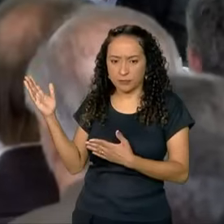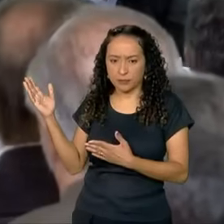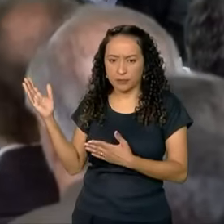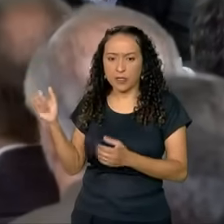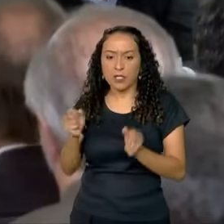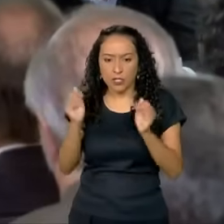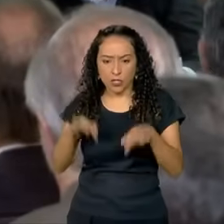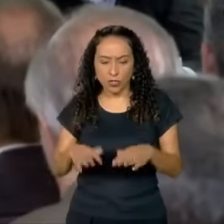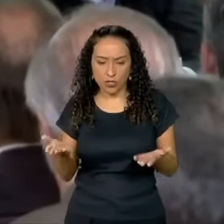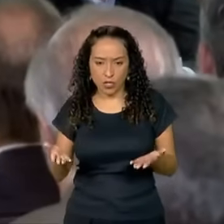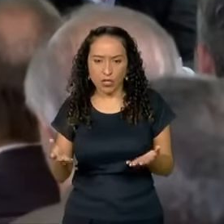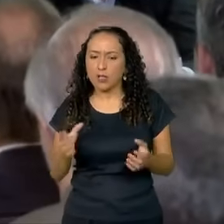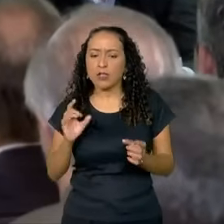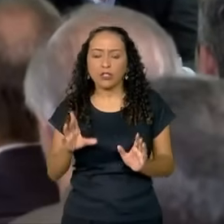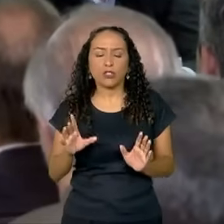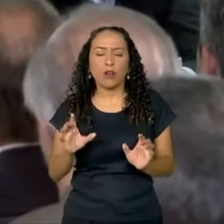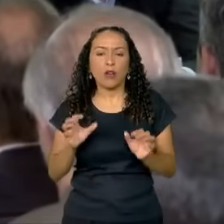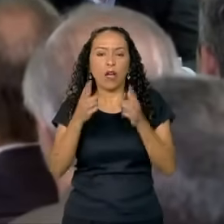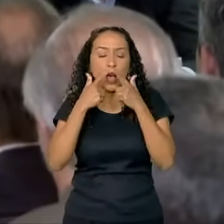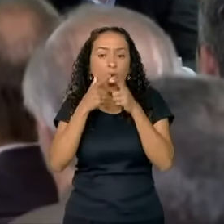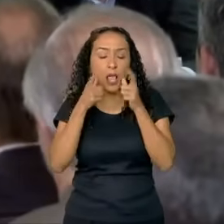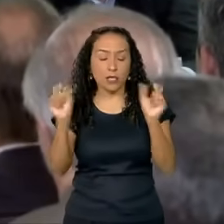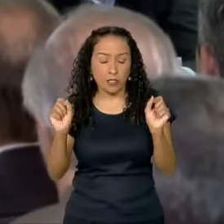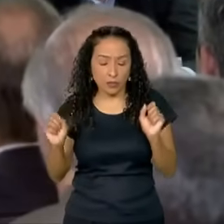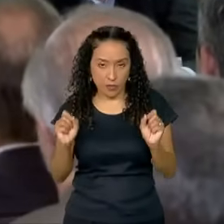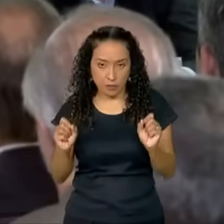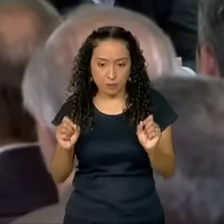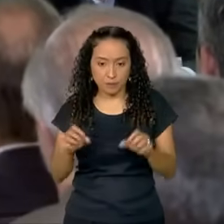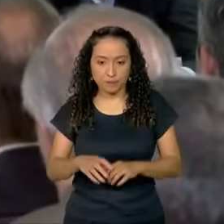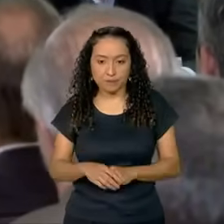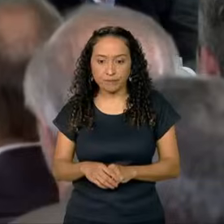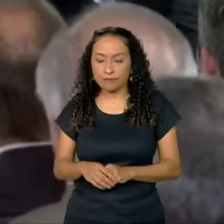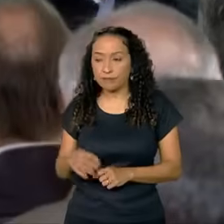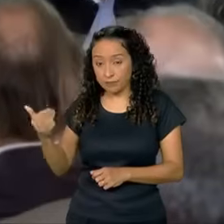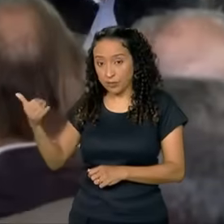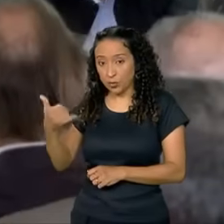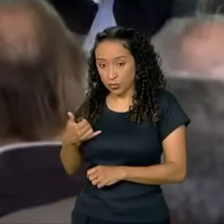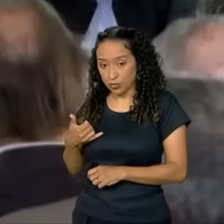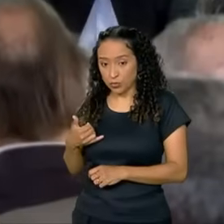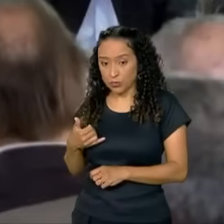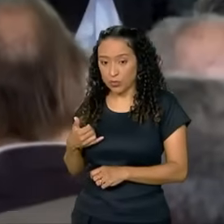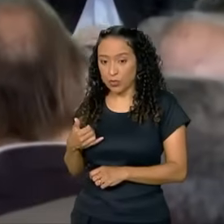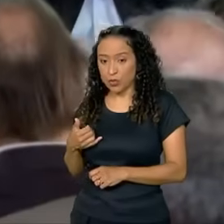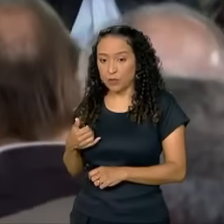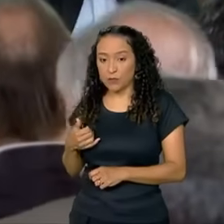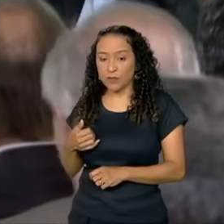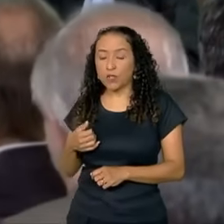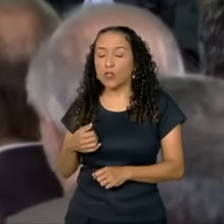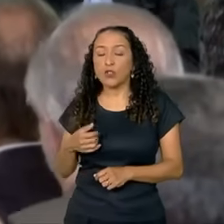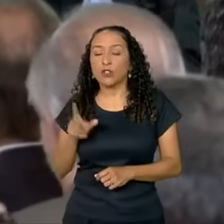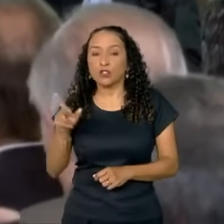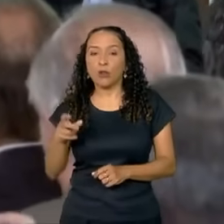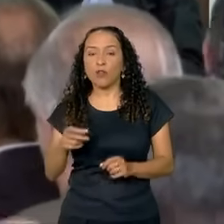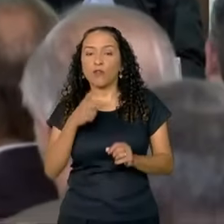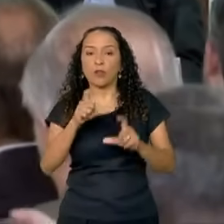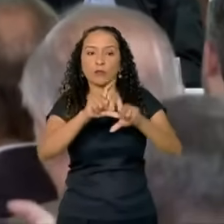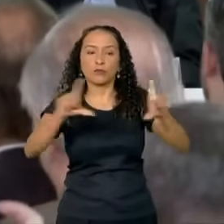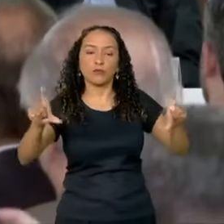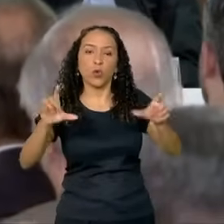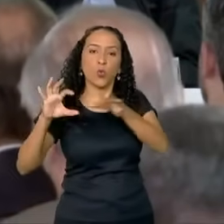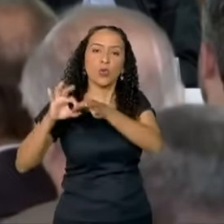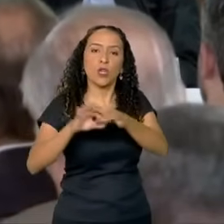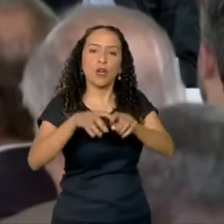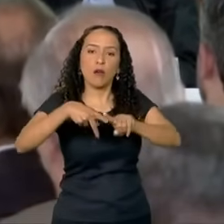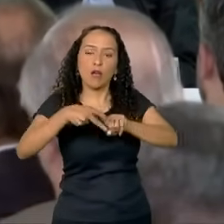encerrou aqui? Então, eu só quero chamar a atenção. O senhor me disse, aliás, o senhor colocou como lema do seu governo união e